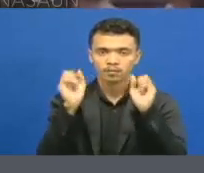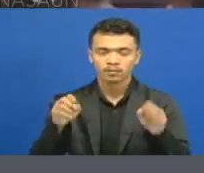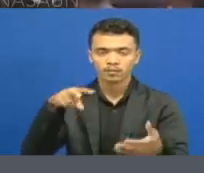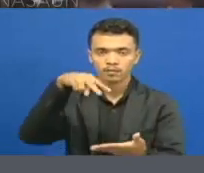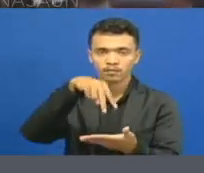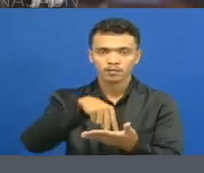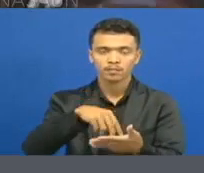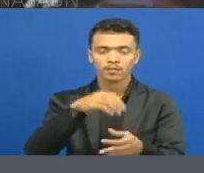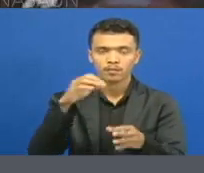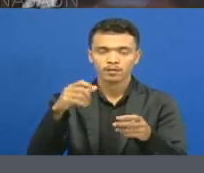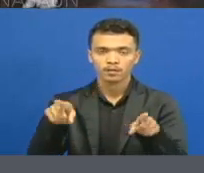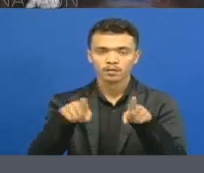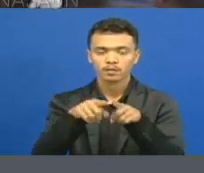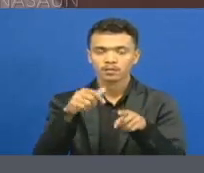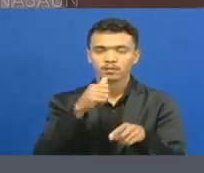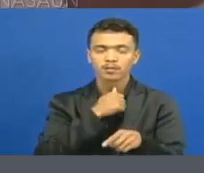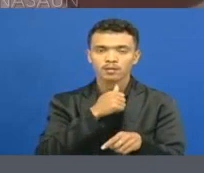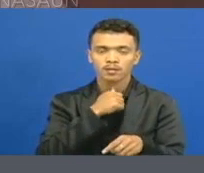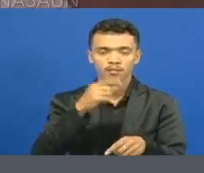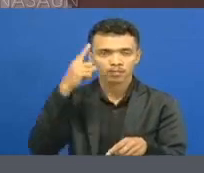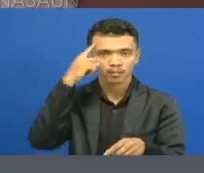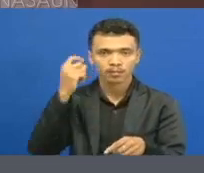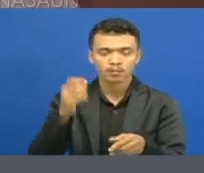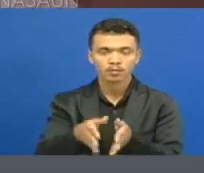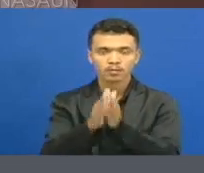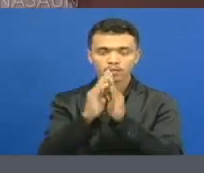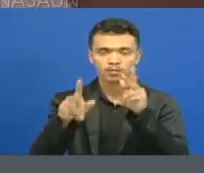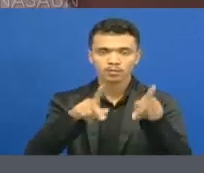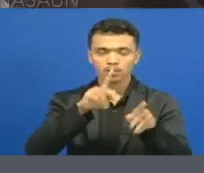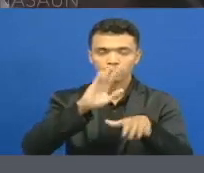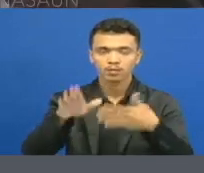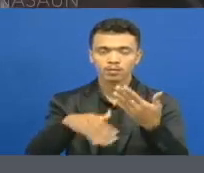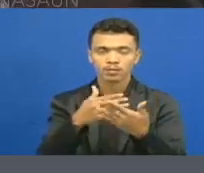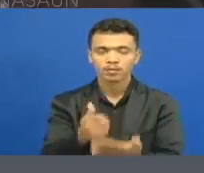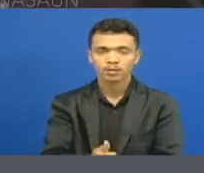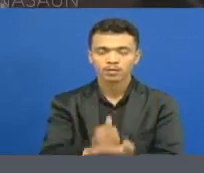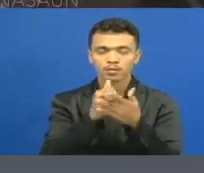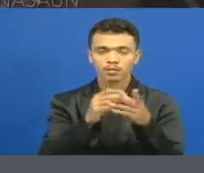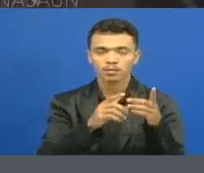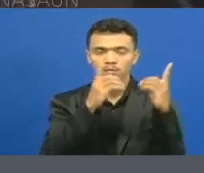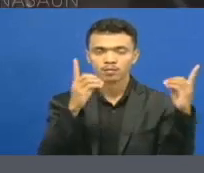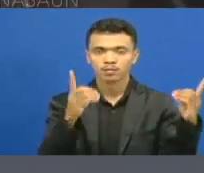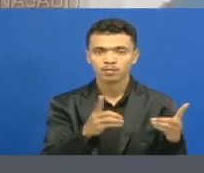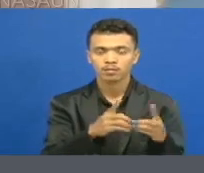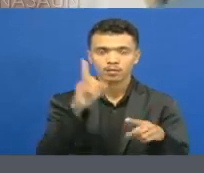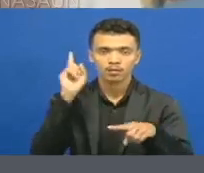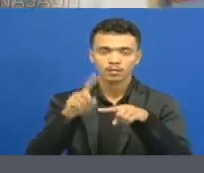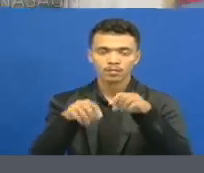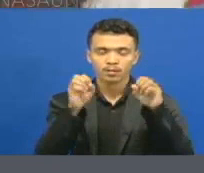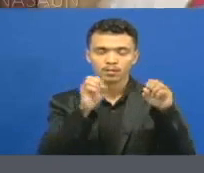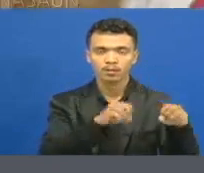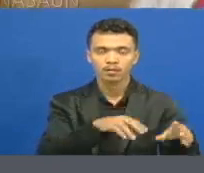em evocação Nundar Bibiatan. Tambane, husu na fatin sarani hotu ni tunu atu hameti ndomi. Unidadi hori labele lako na imaromak